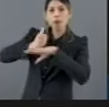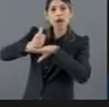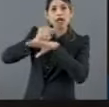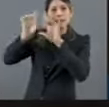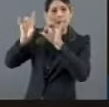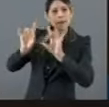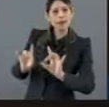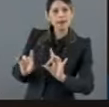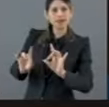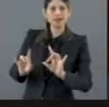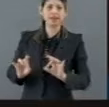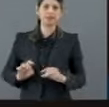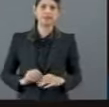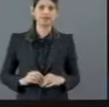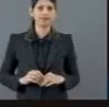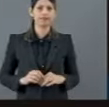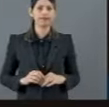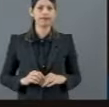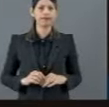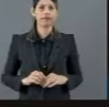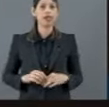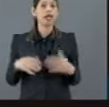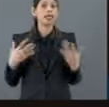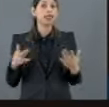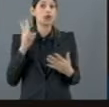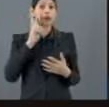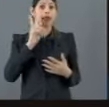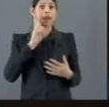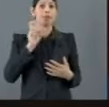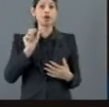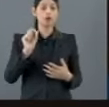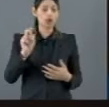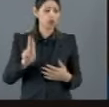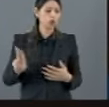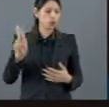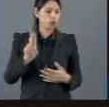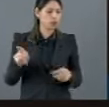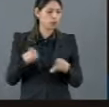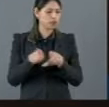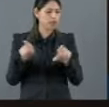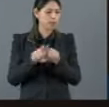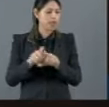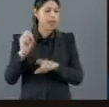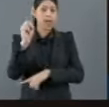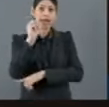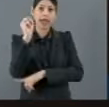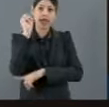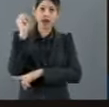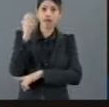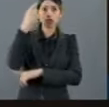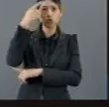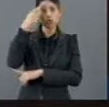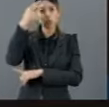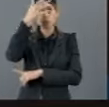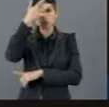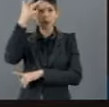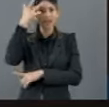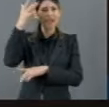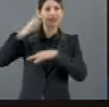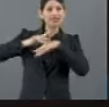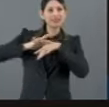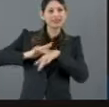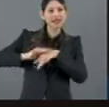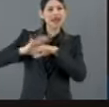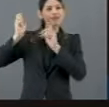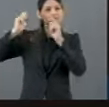Bom, finalizando, lembrando só que o uso e o abuso de cannabis tem um agravamento de doenças mentais, sim, e atualmente a